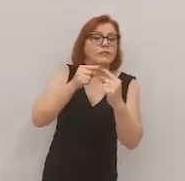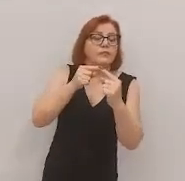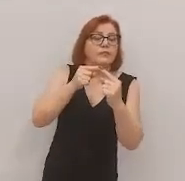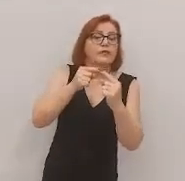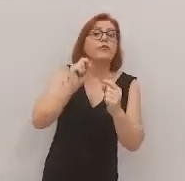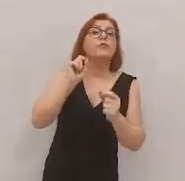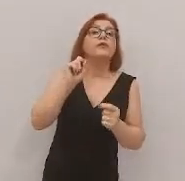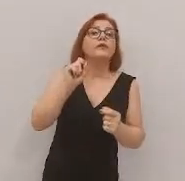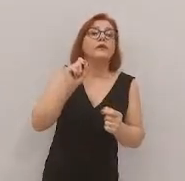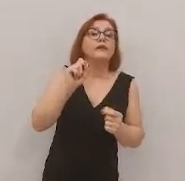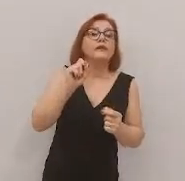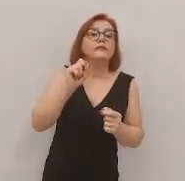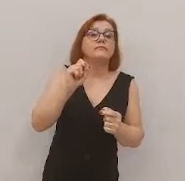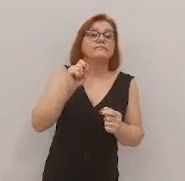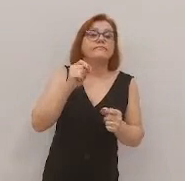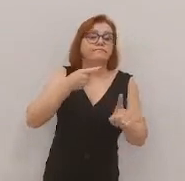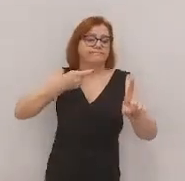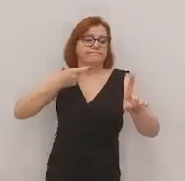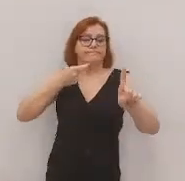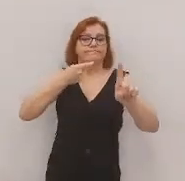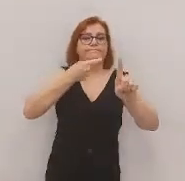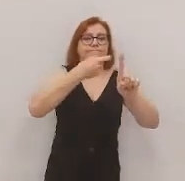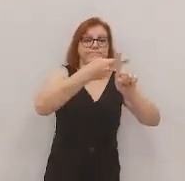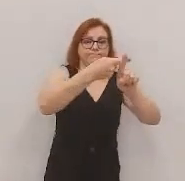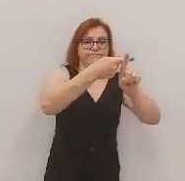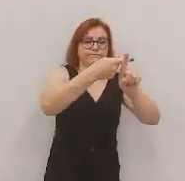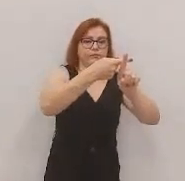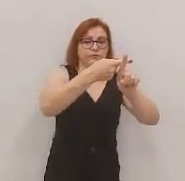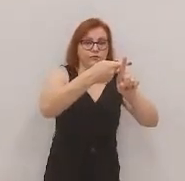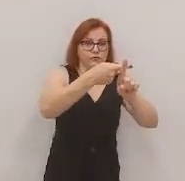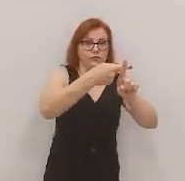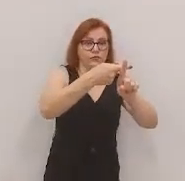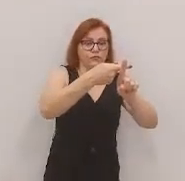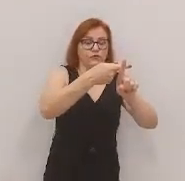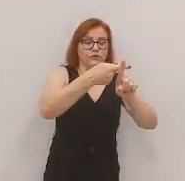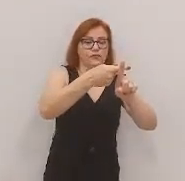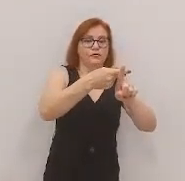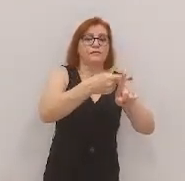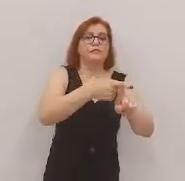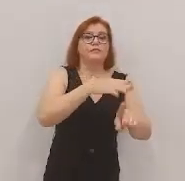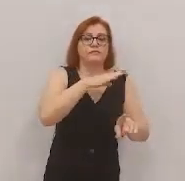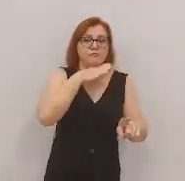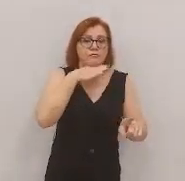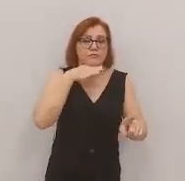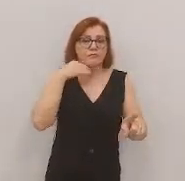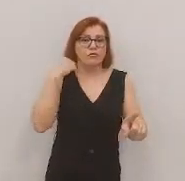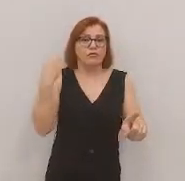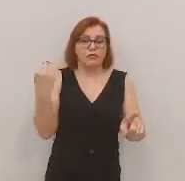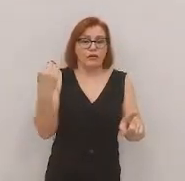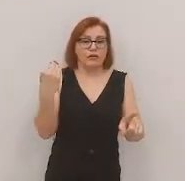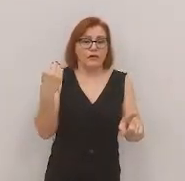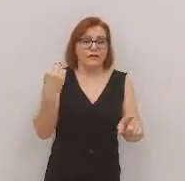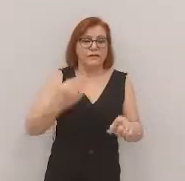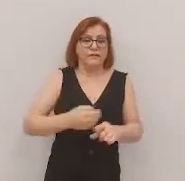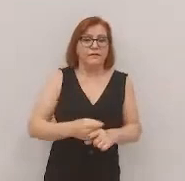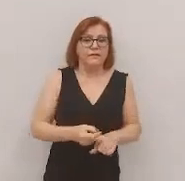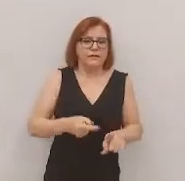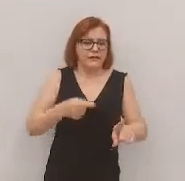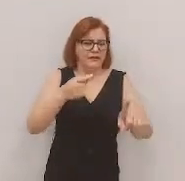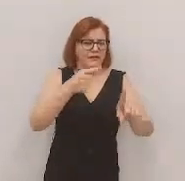morrer na cruz. Irmãos, essa morte na cruz, ela foi um